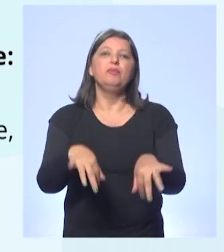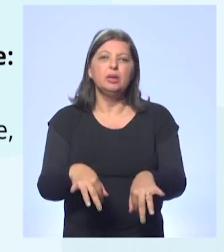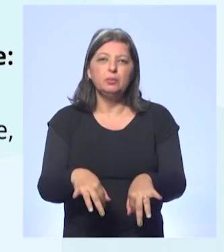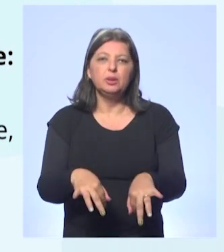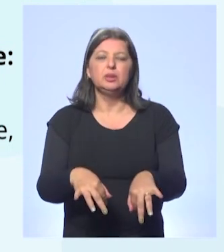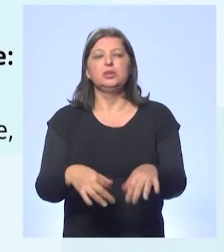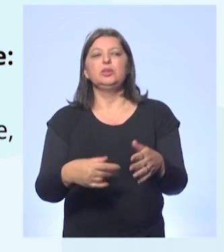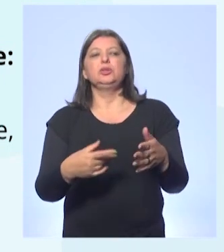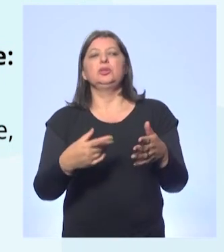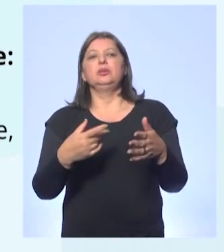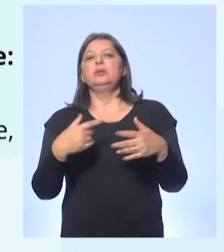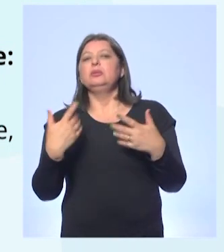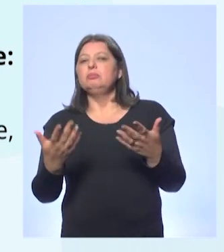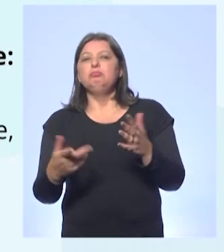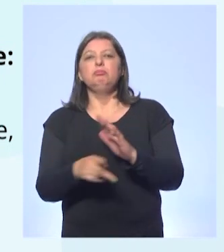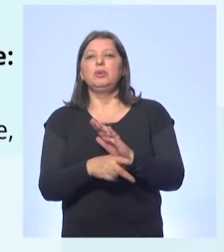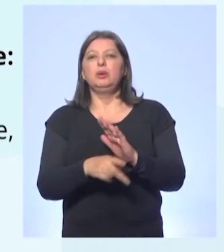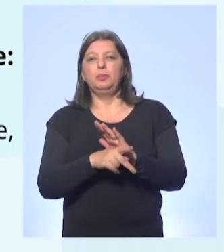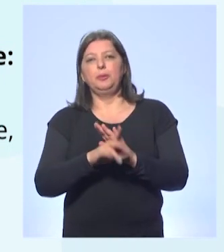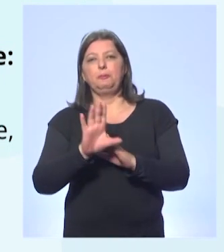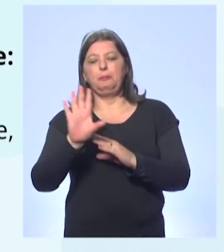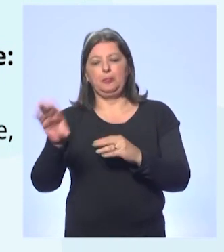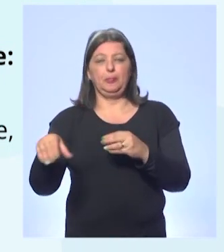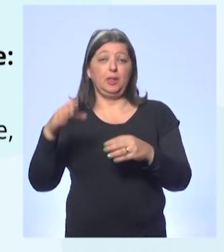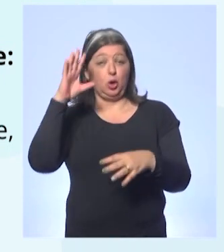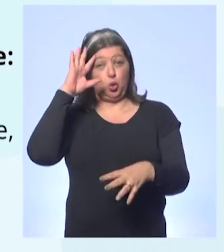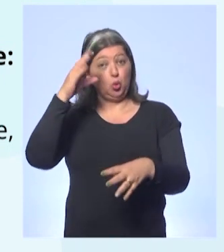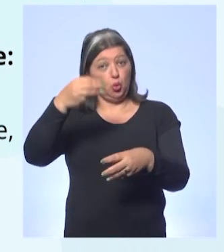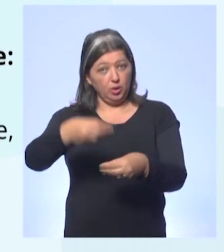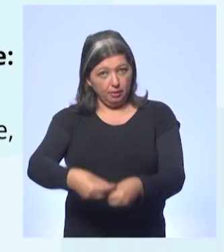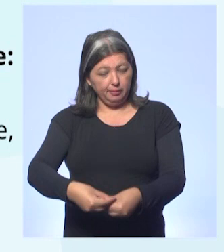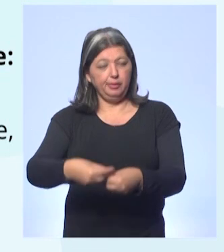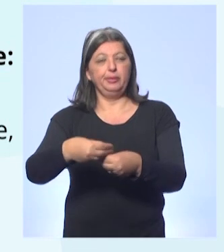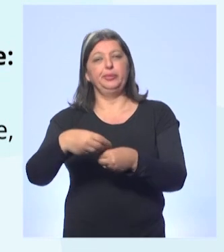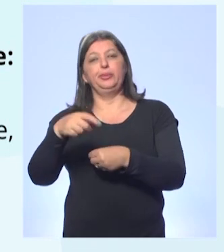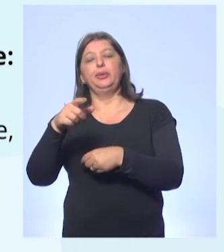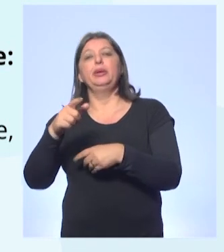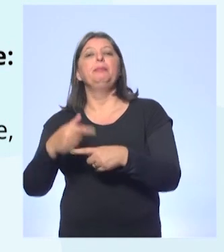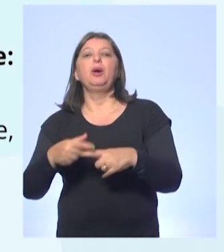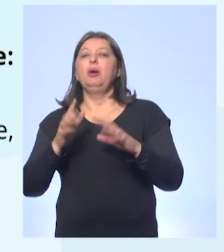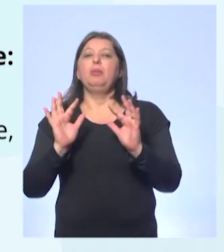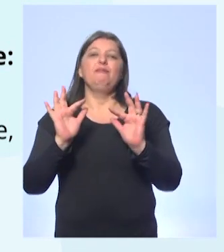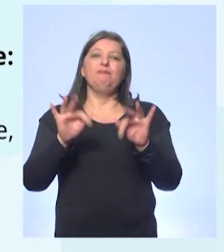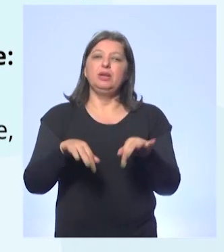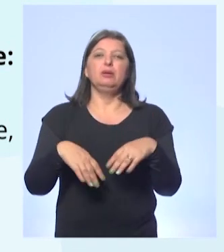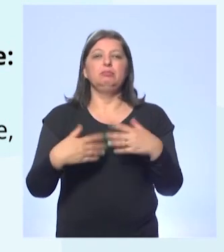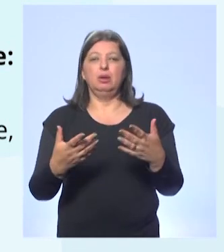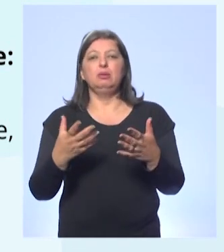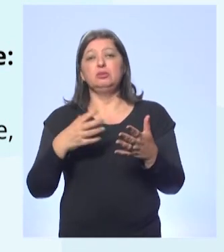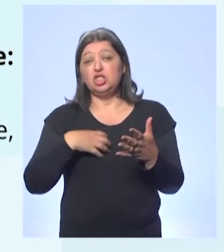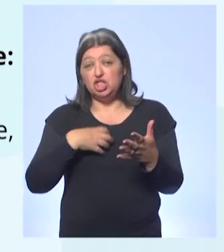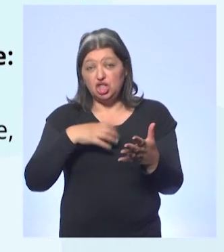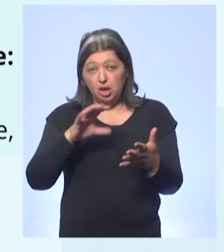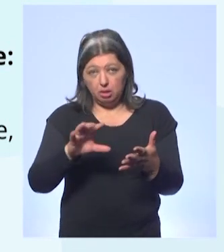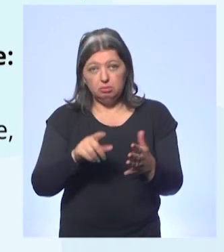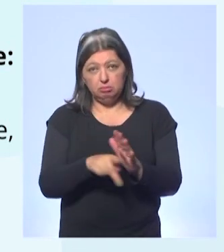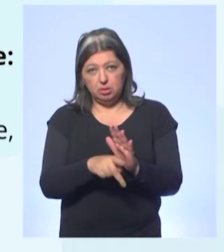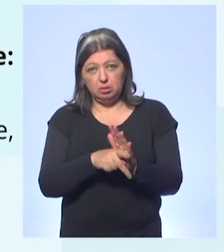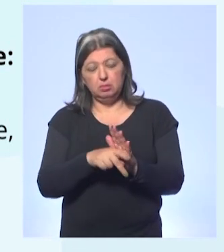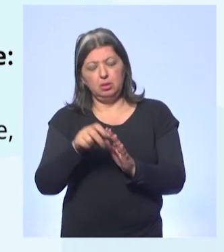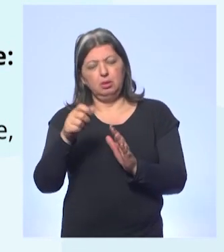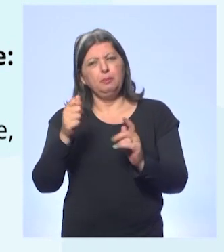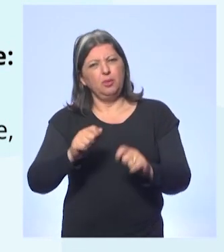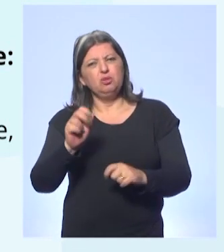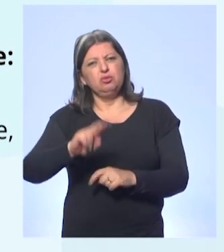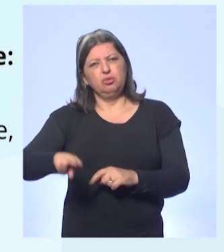Finalmente, por fim, concluindo, portanto, logo, enfim, desta forma. Eu preciso usar exatamente